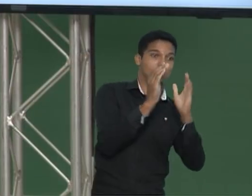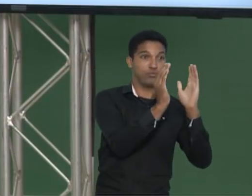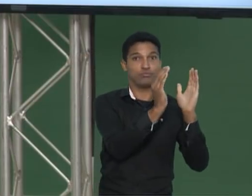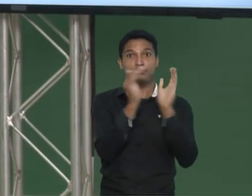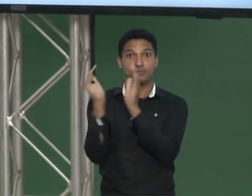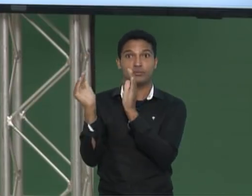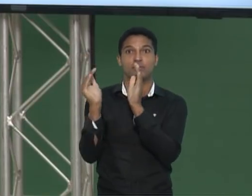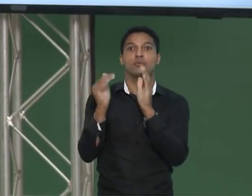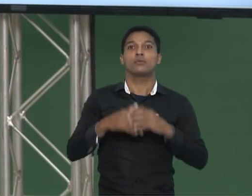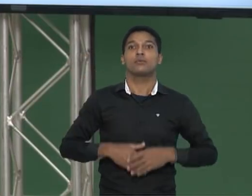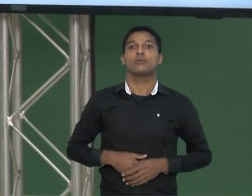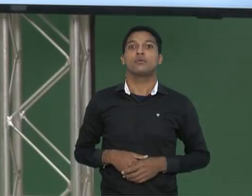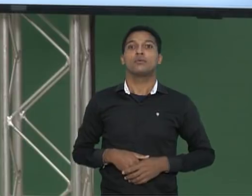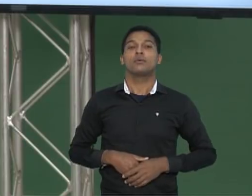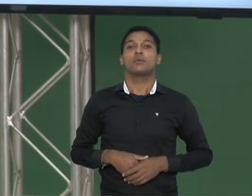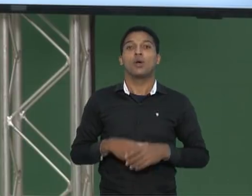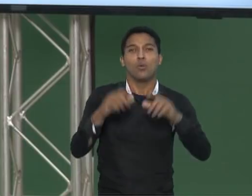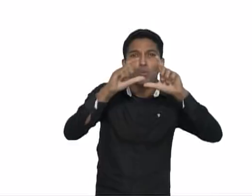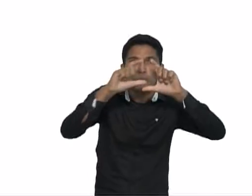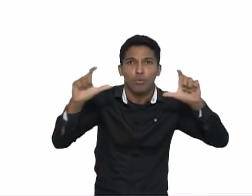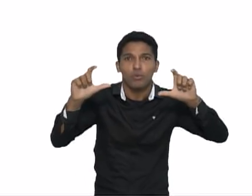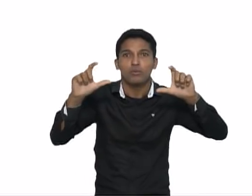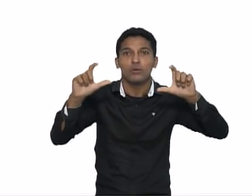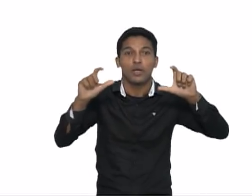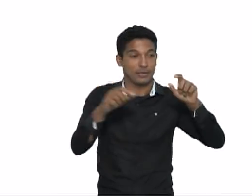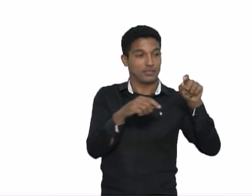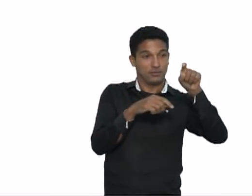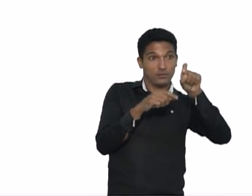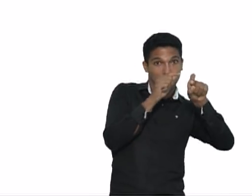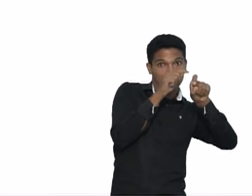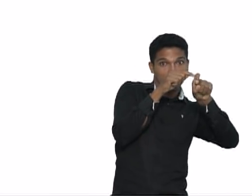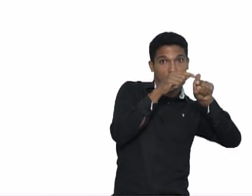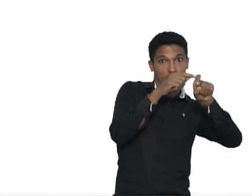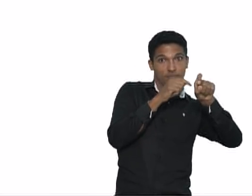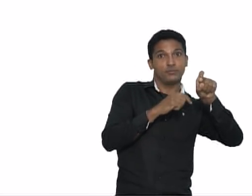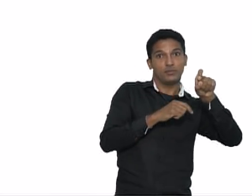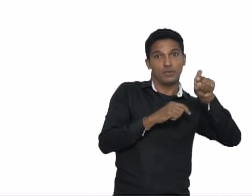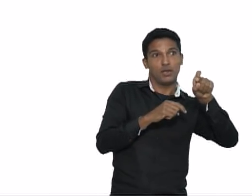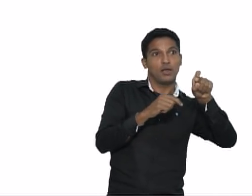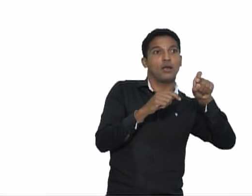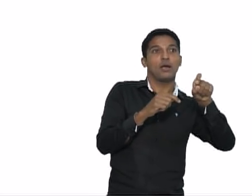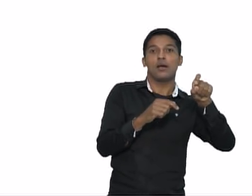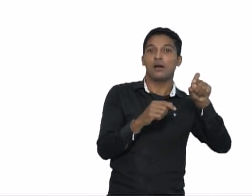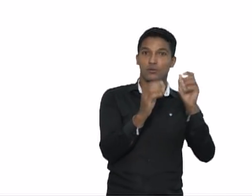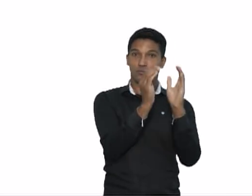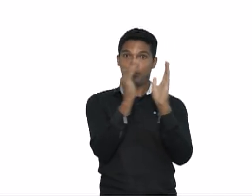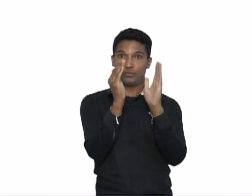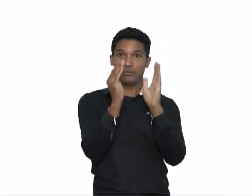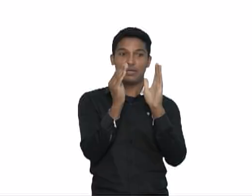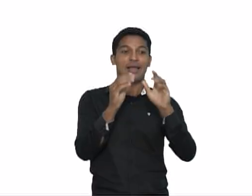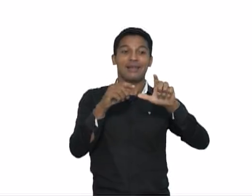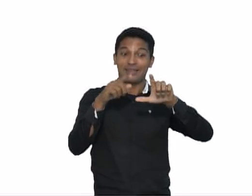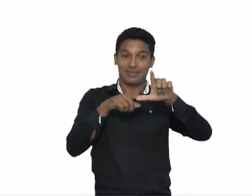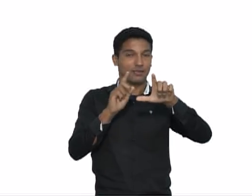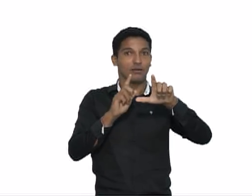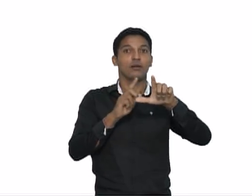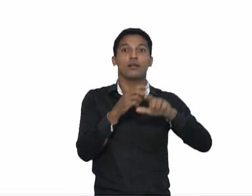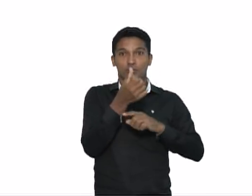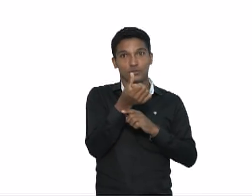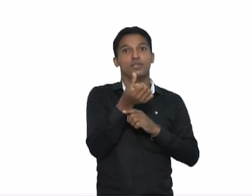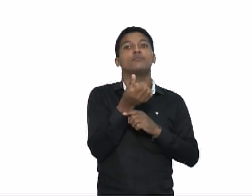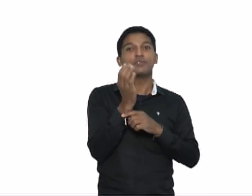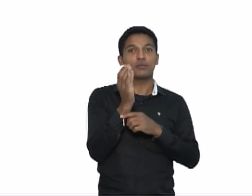Então, a gente montou aqui o primeiro termo é o x e o segundo termo agora não é uma letra, é o 6, já definido,